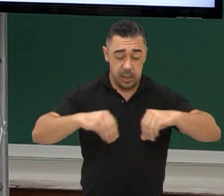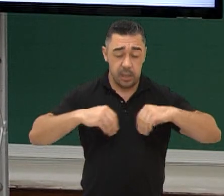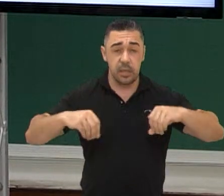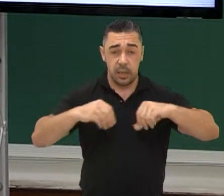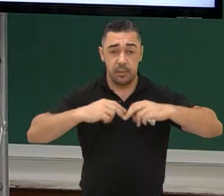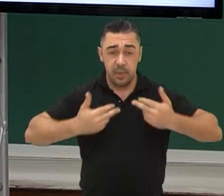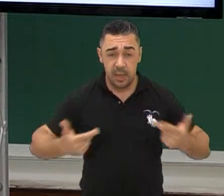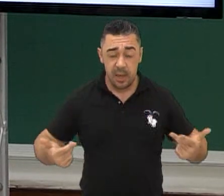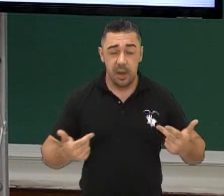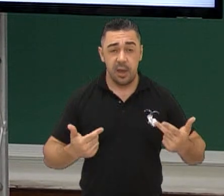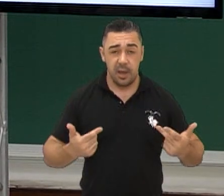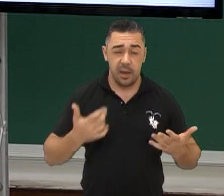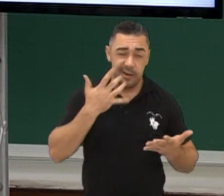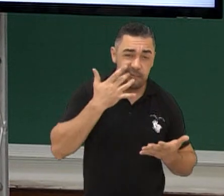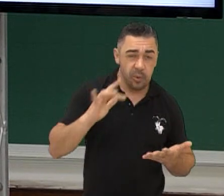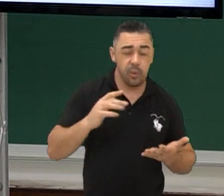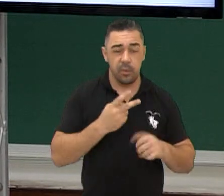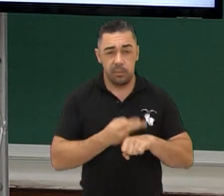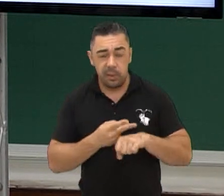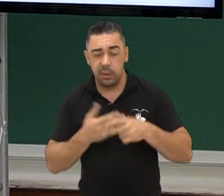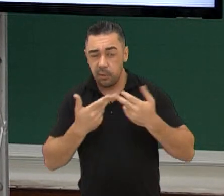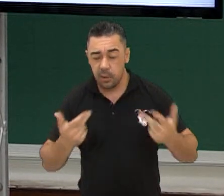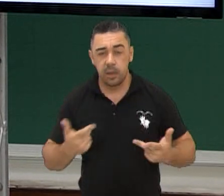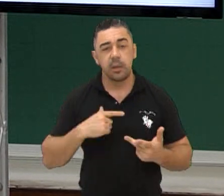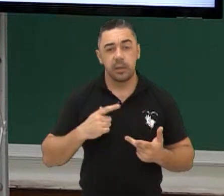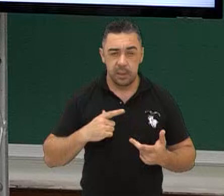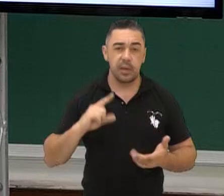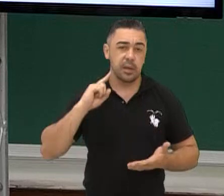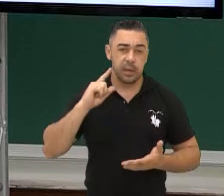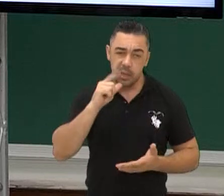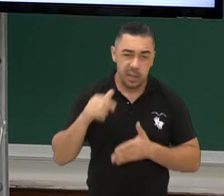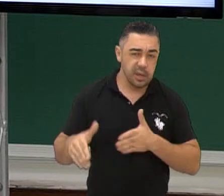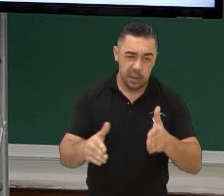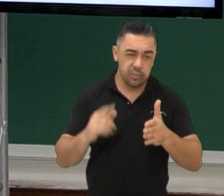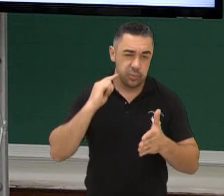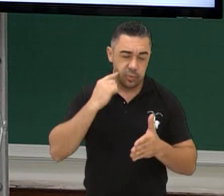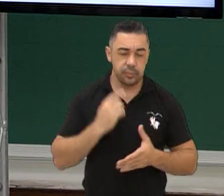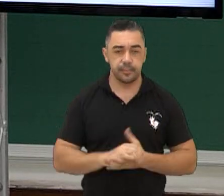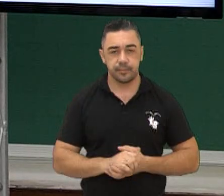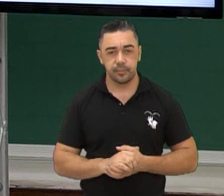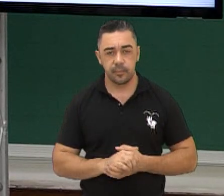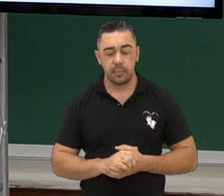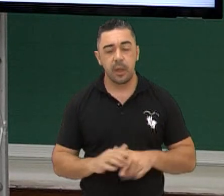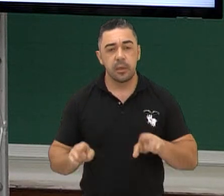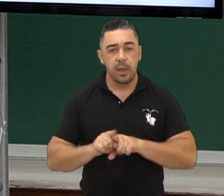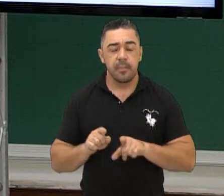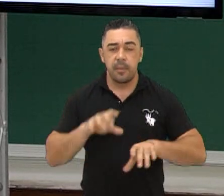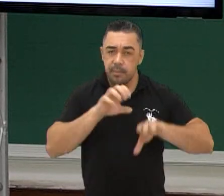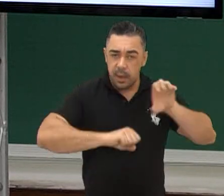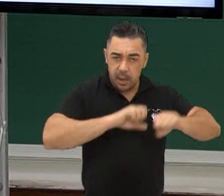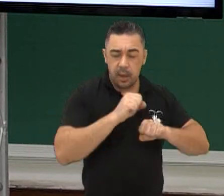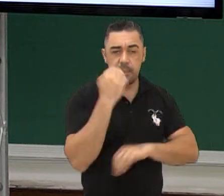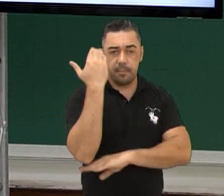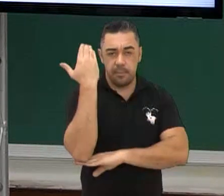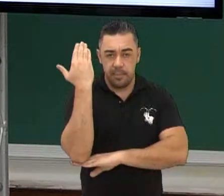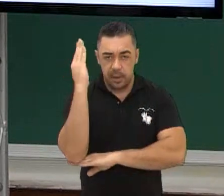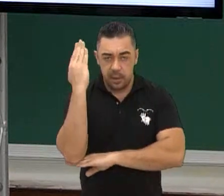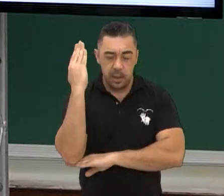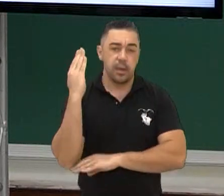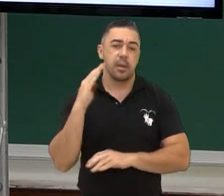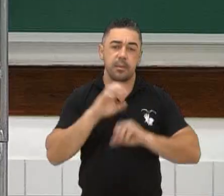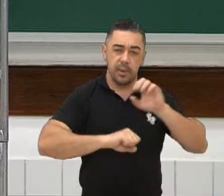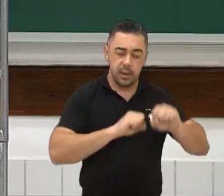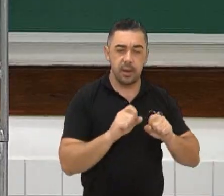vários rios contaminados por causa do garimpo. Exploração de madeira para produção de carvão e ainda agropecuária e